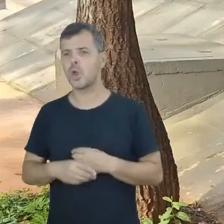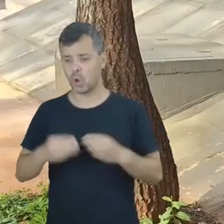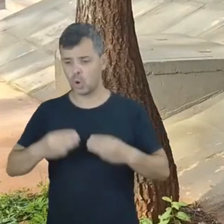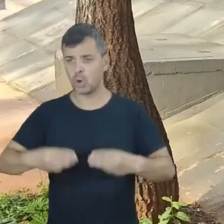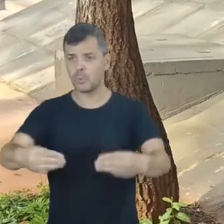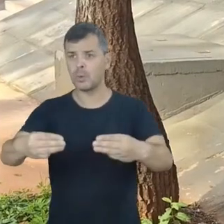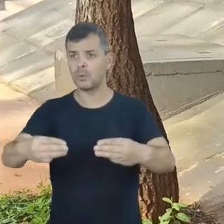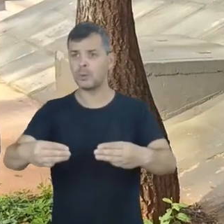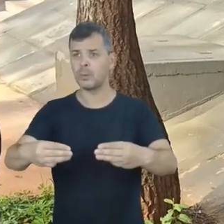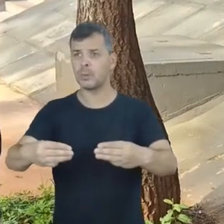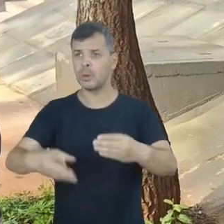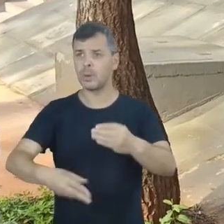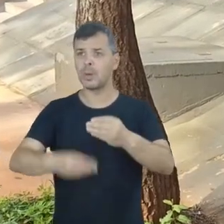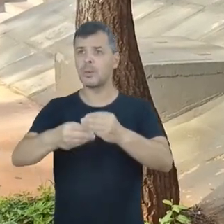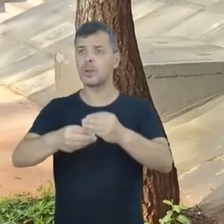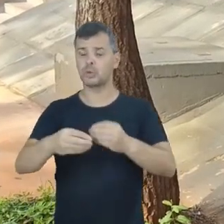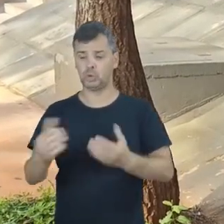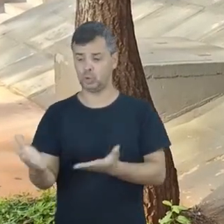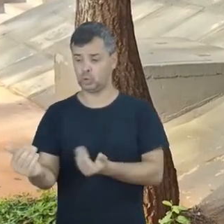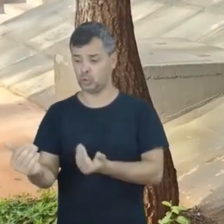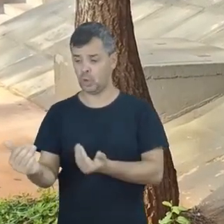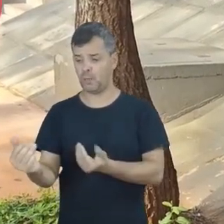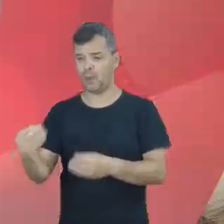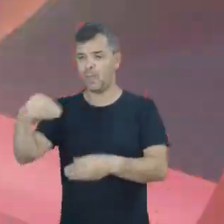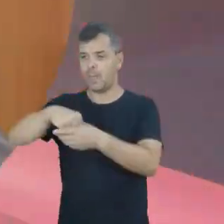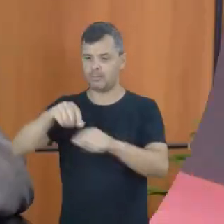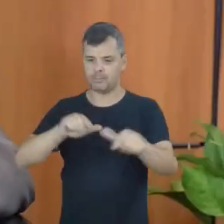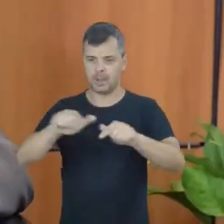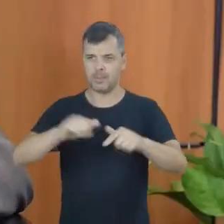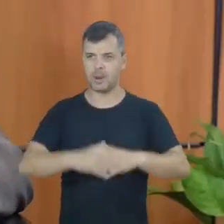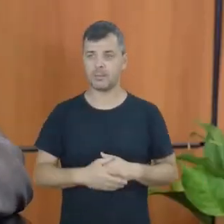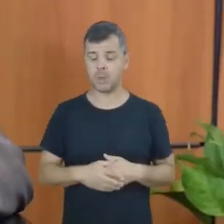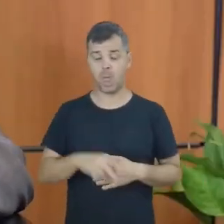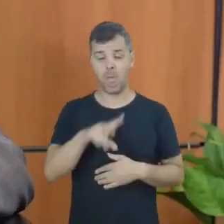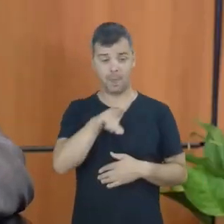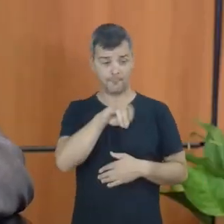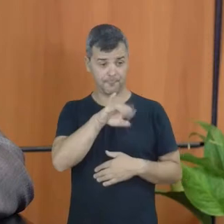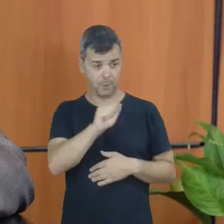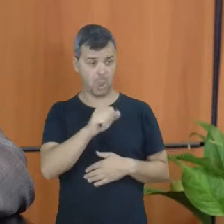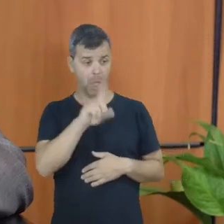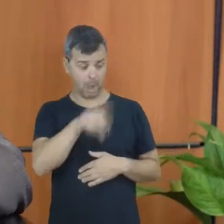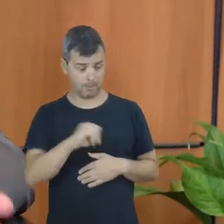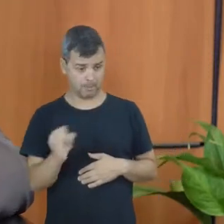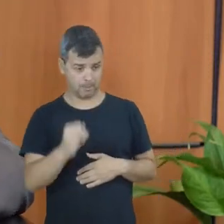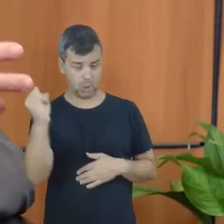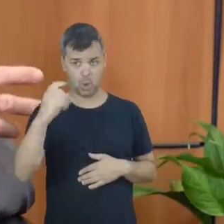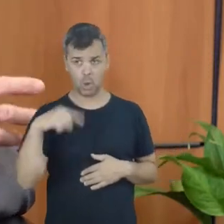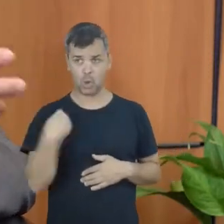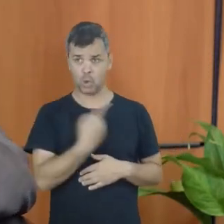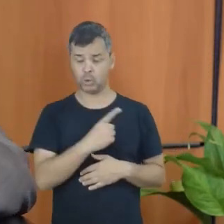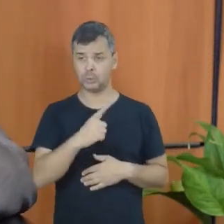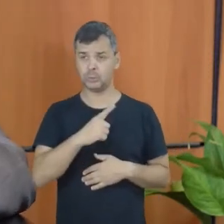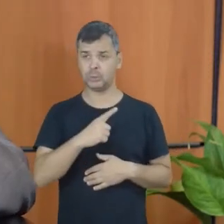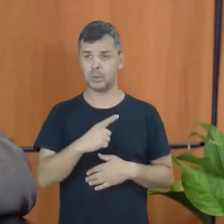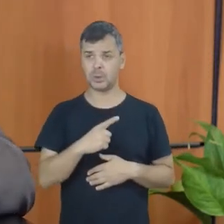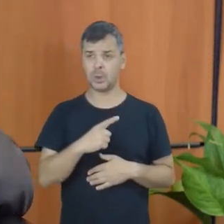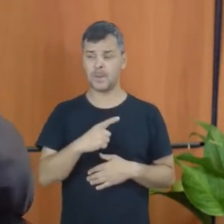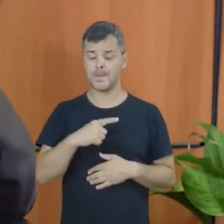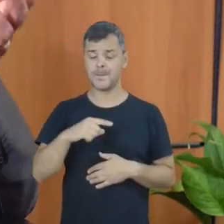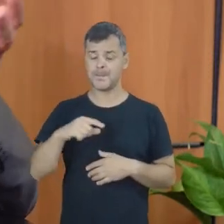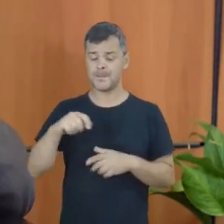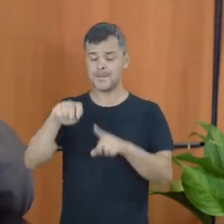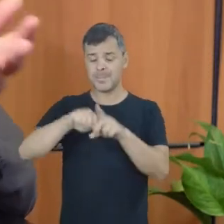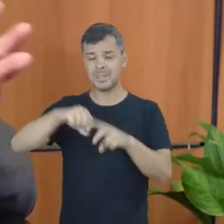Ministério faz para a colocação dos jovens no mercado de trabalho? Olha, Vitor, isso é fundamental. Nós tivemos no mês de março